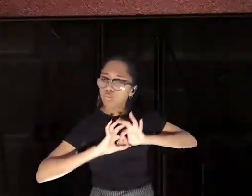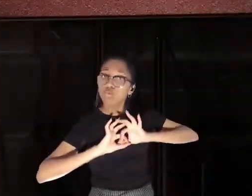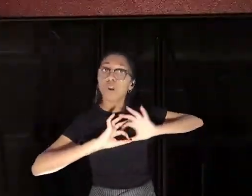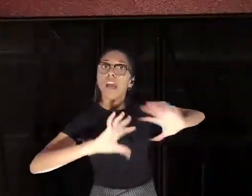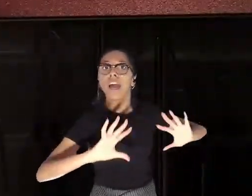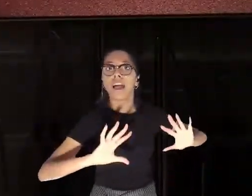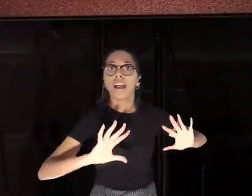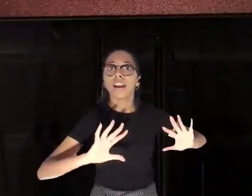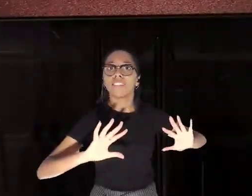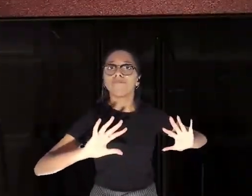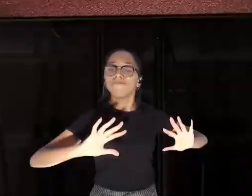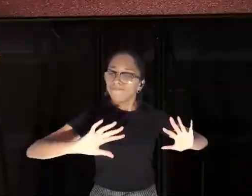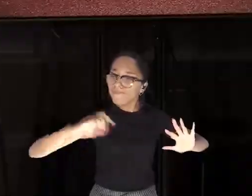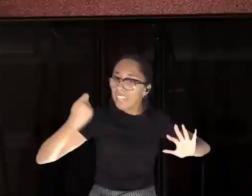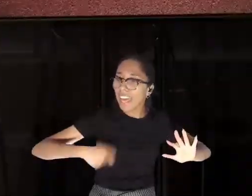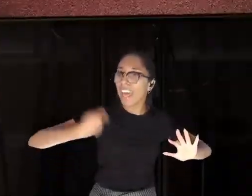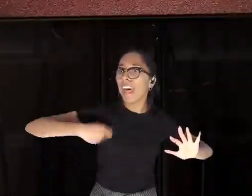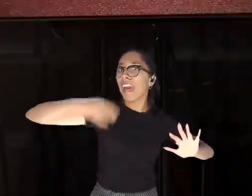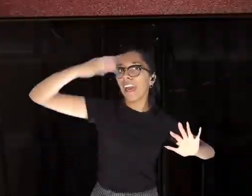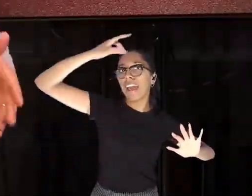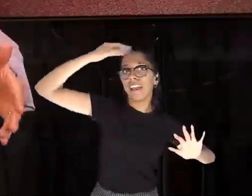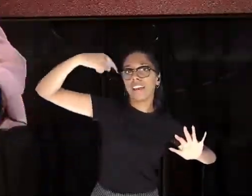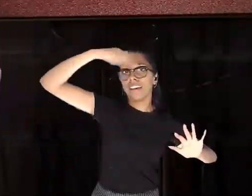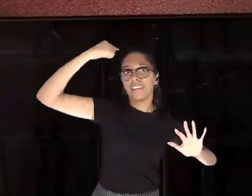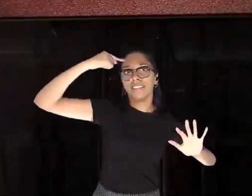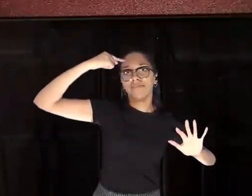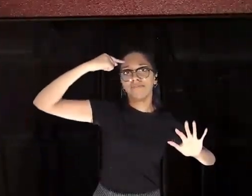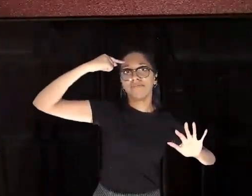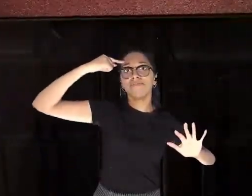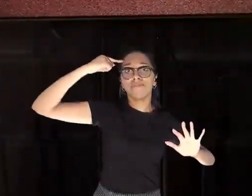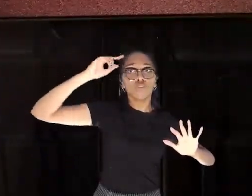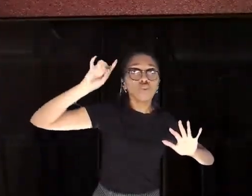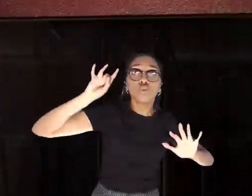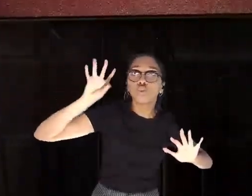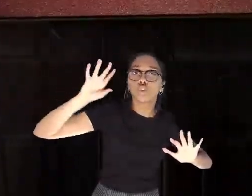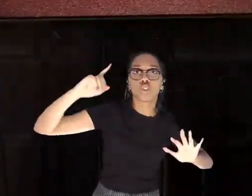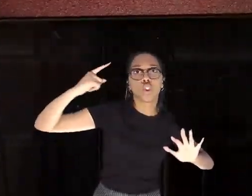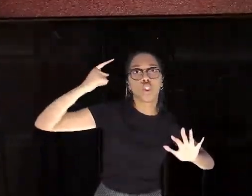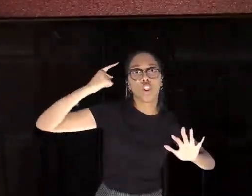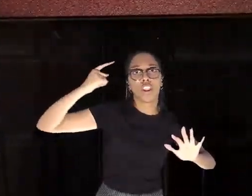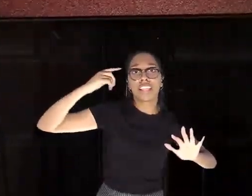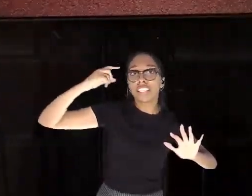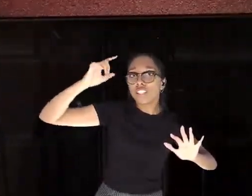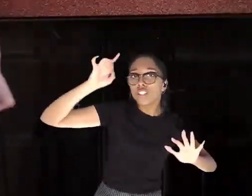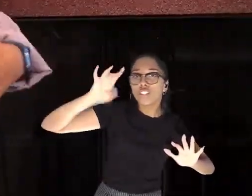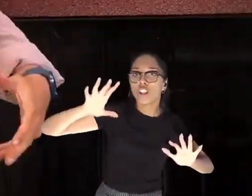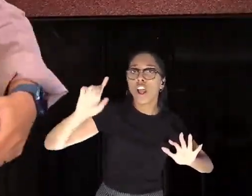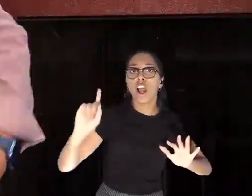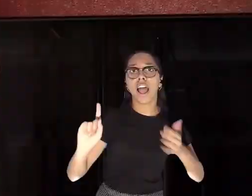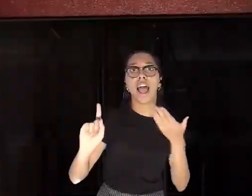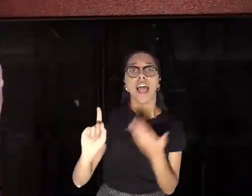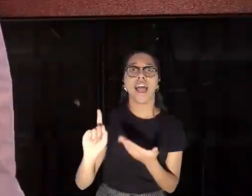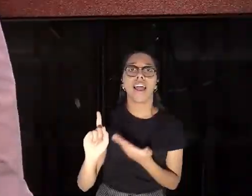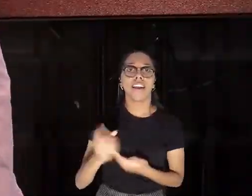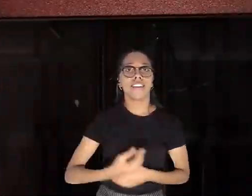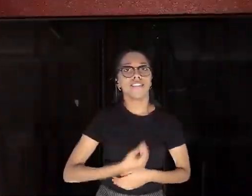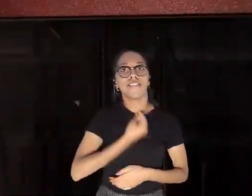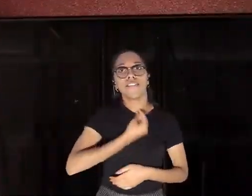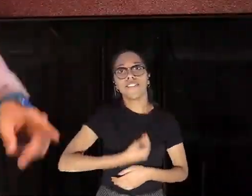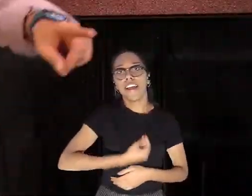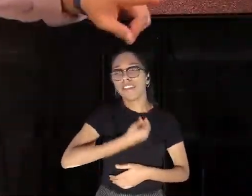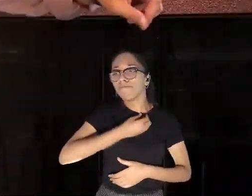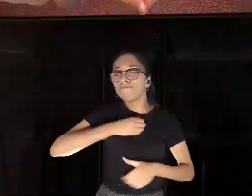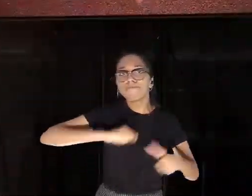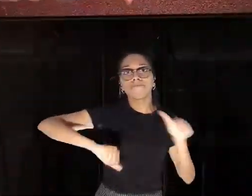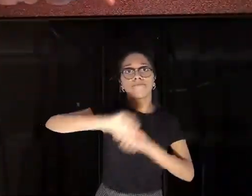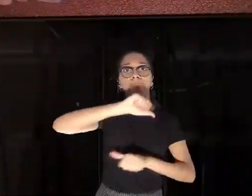consegue. Só o Espírito Santo dobra a nossa vida. Fala comigo, só o Espírito Santo dobra a nossa vida.